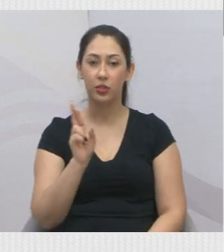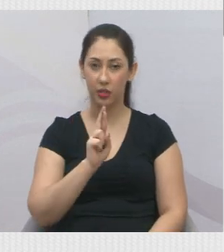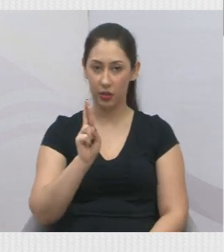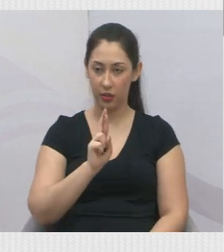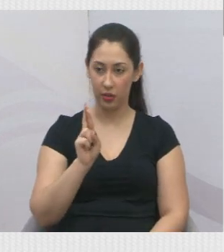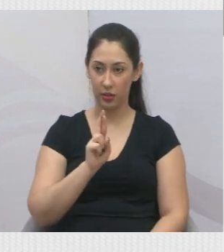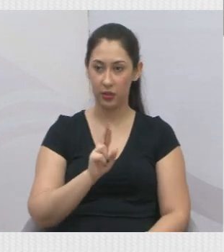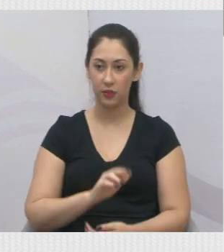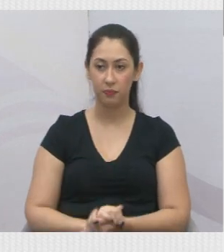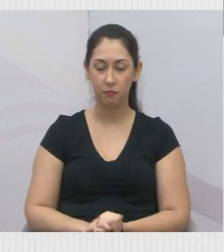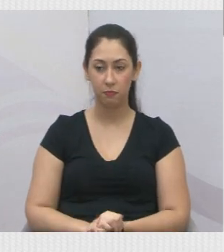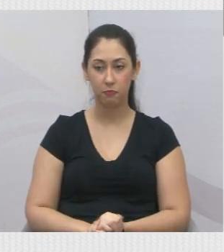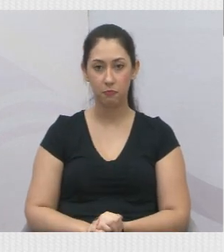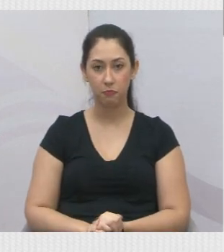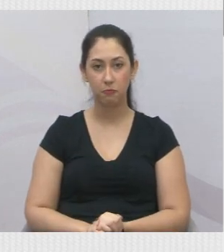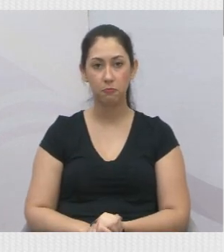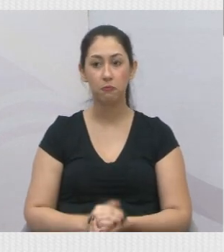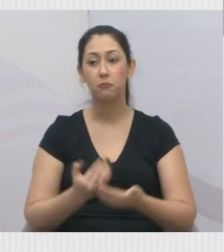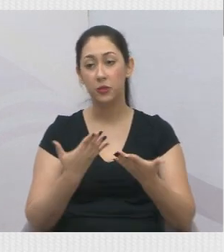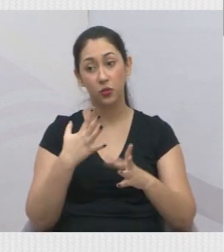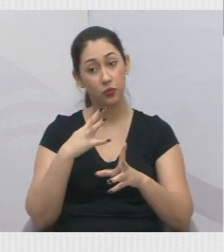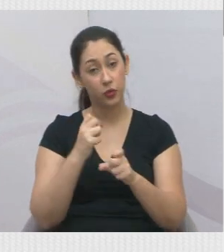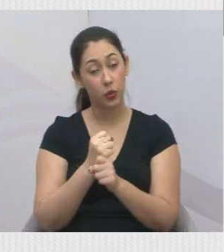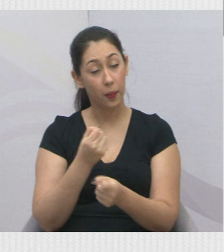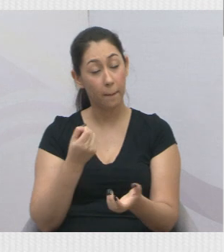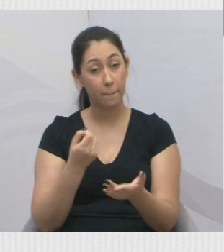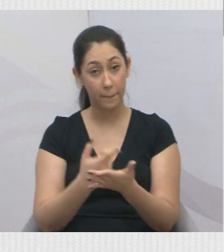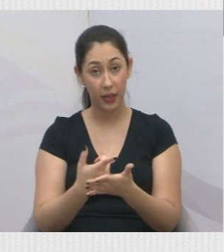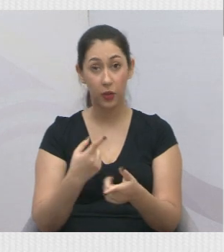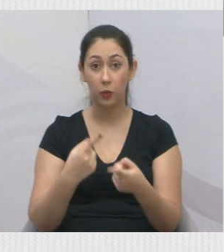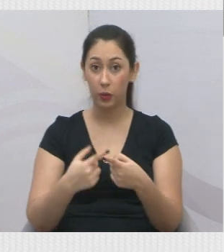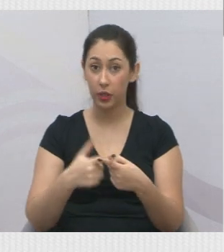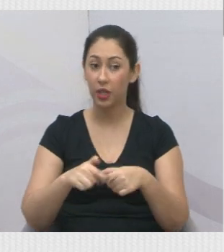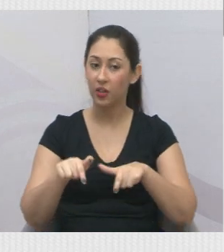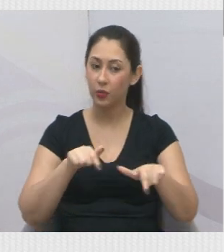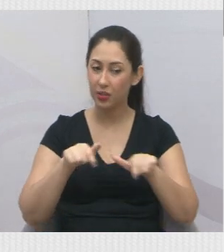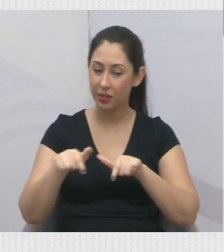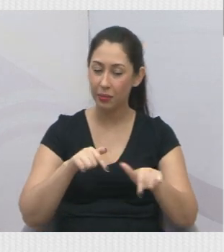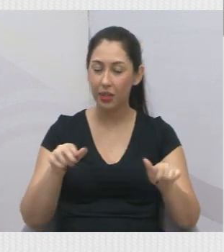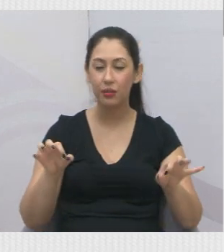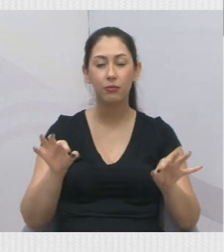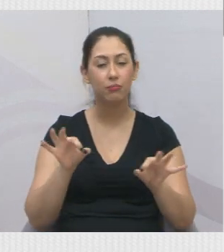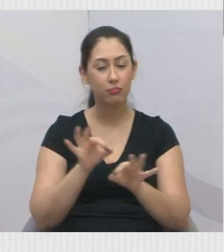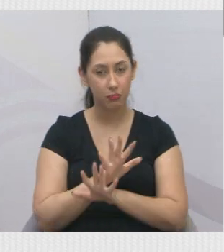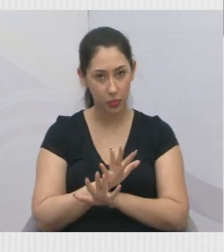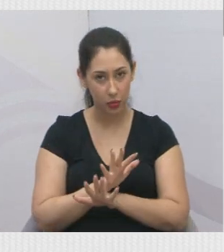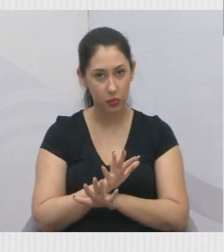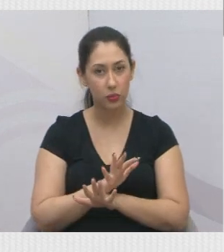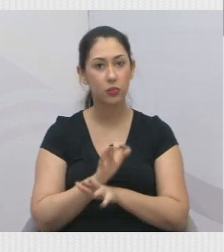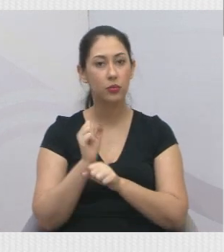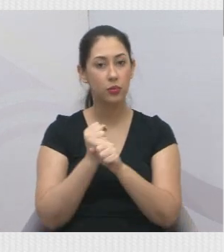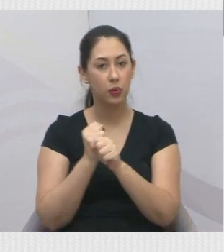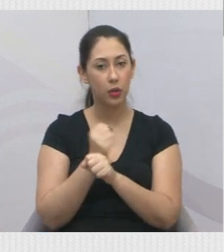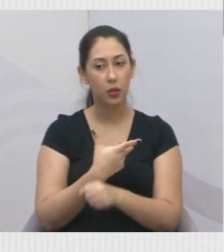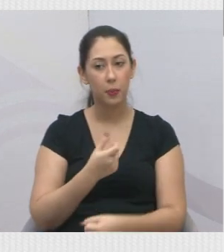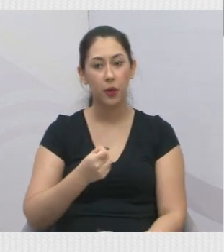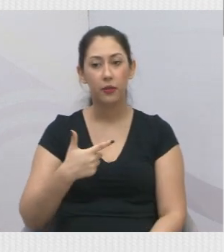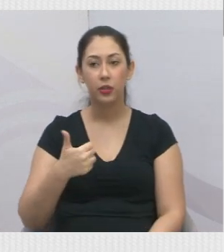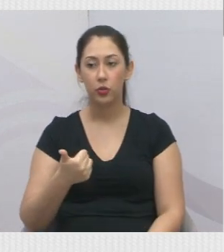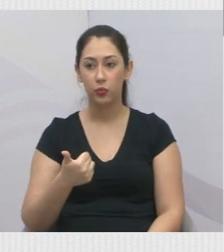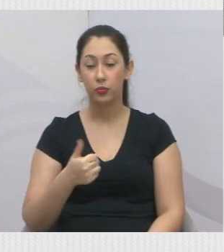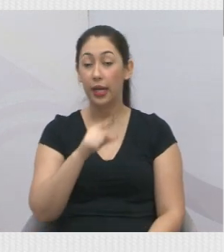R$ 29.245.513. Então, esse montante pago é que ocorreu a entrega do produto e o serviço no decorrer de 21.